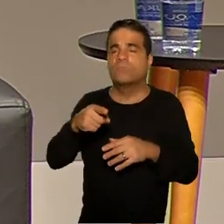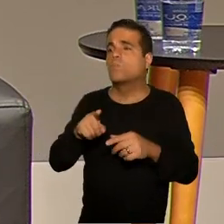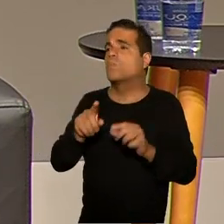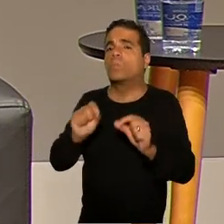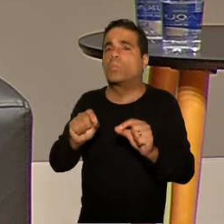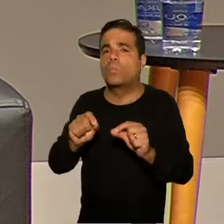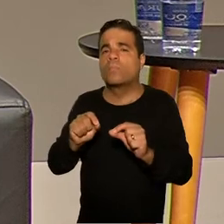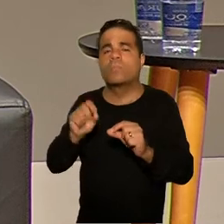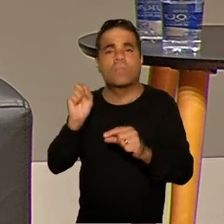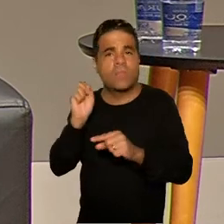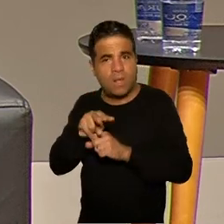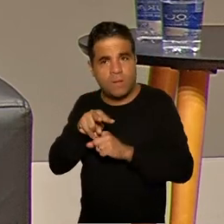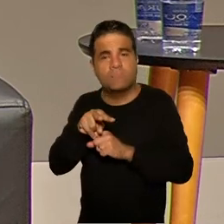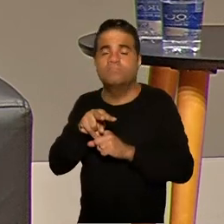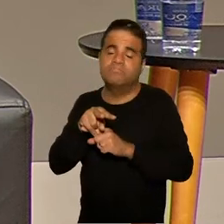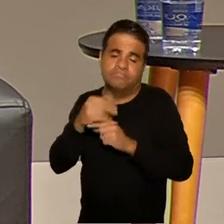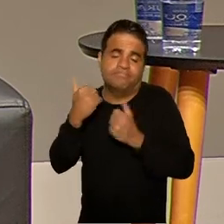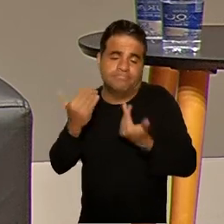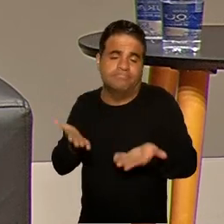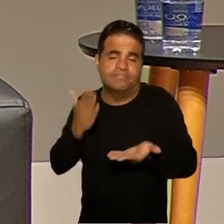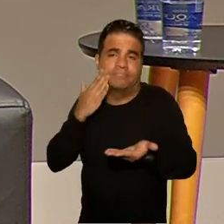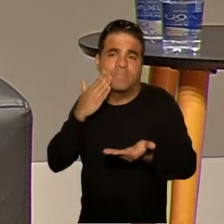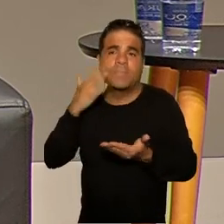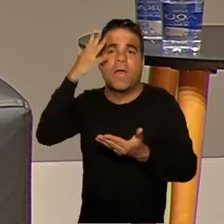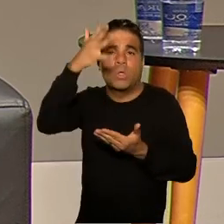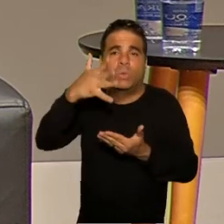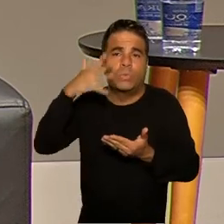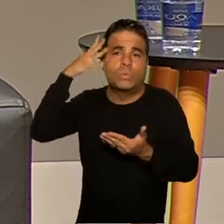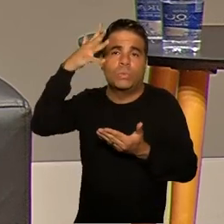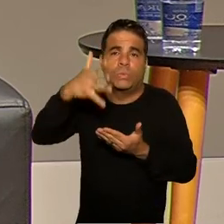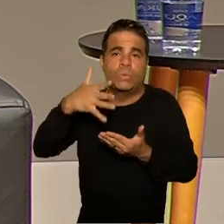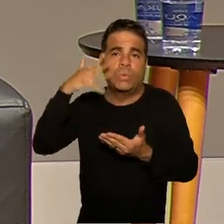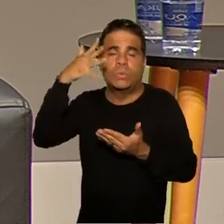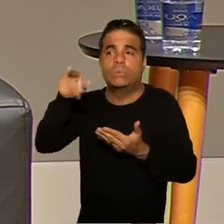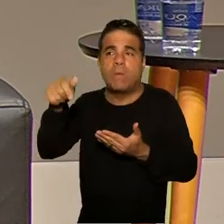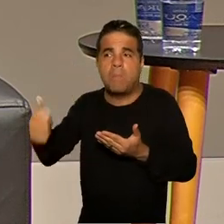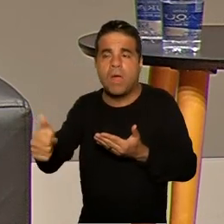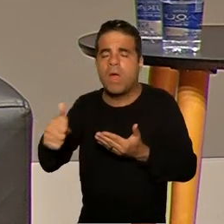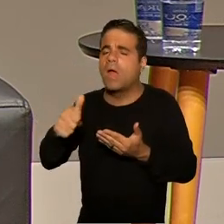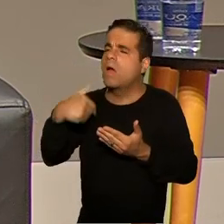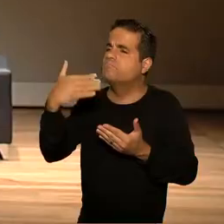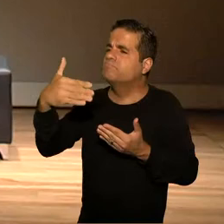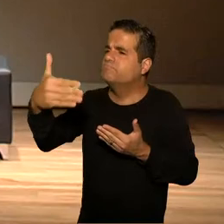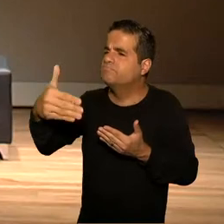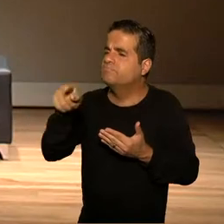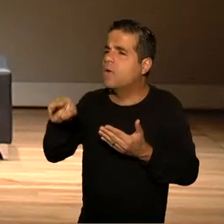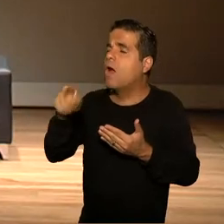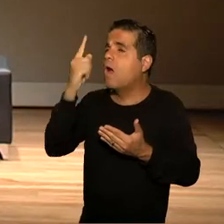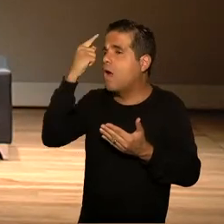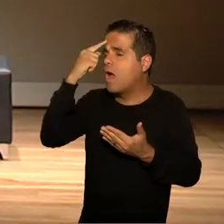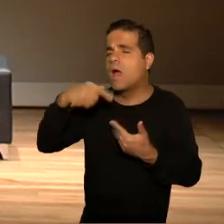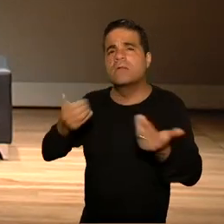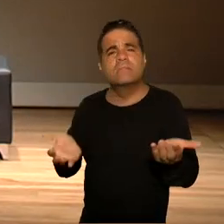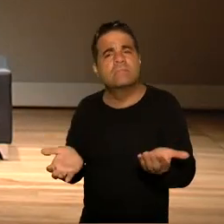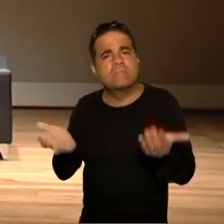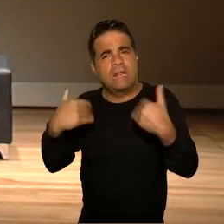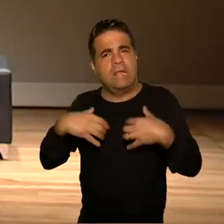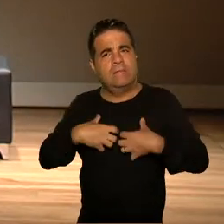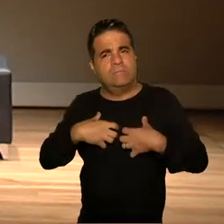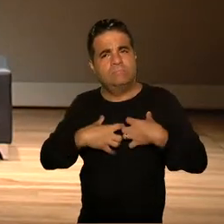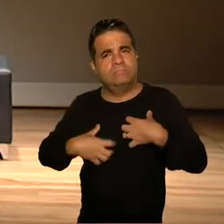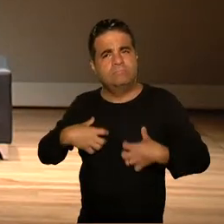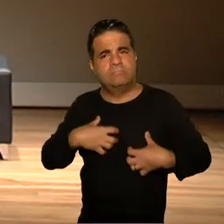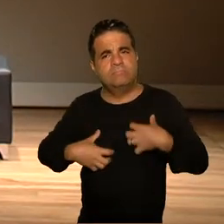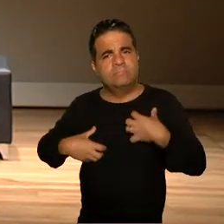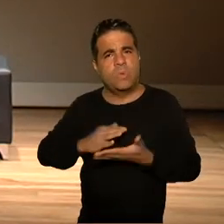cultural em jogo e tão pouco com os discursos artísticos naquele momento espero uma inquietação O que fazer